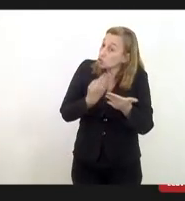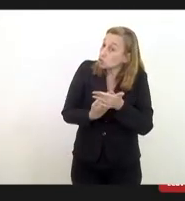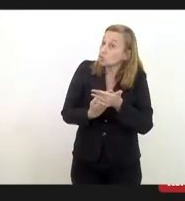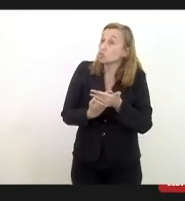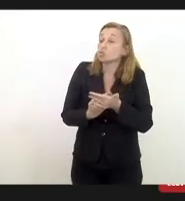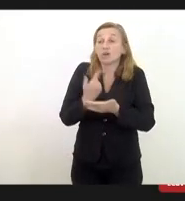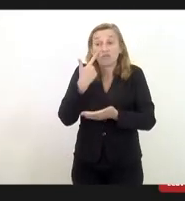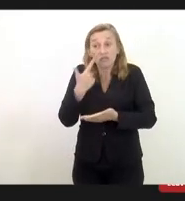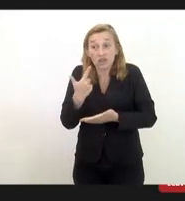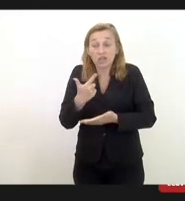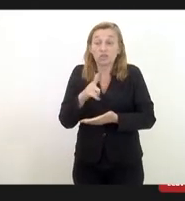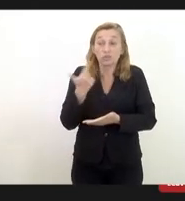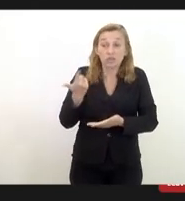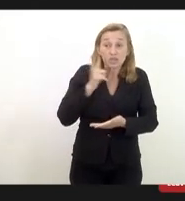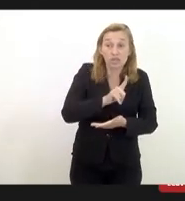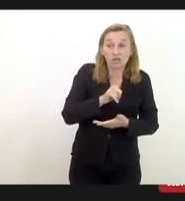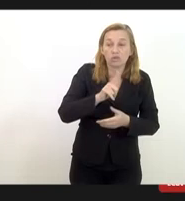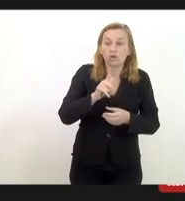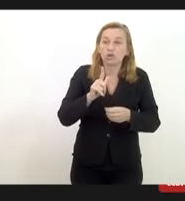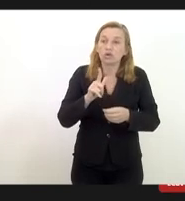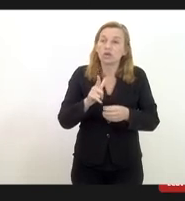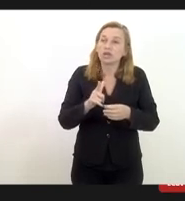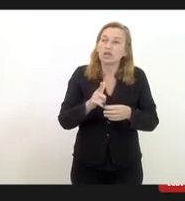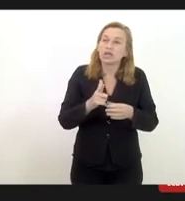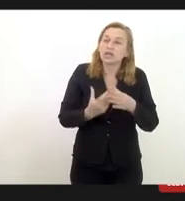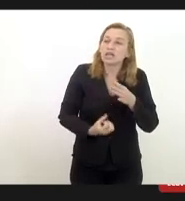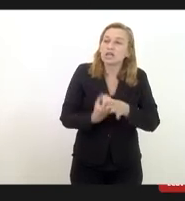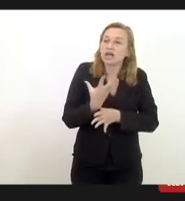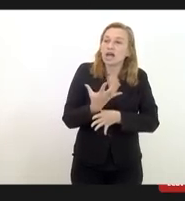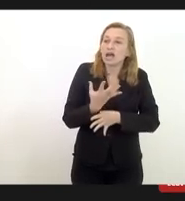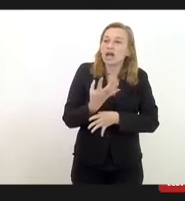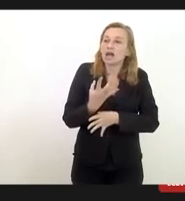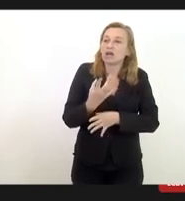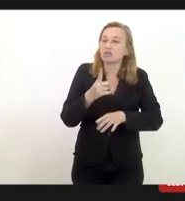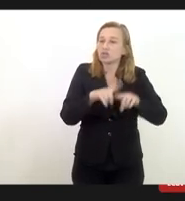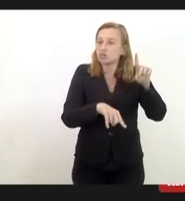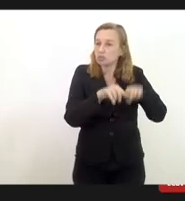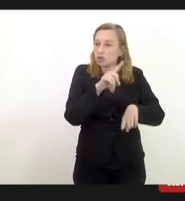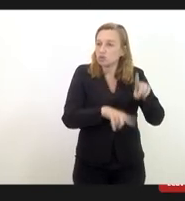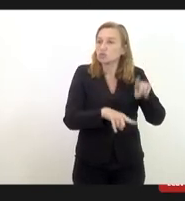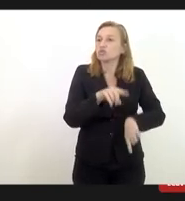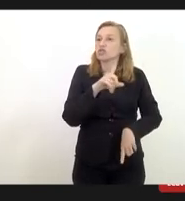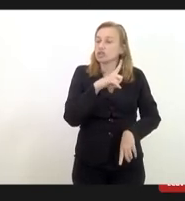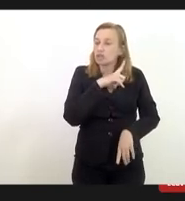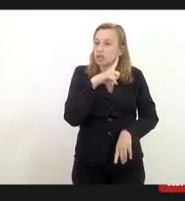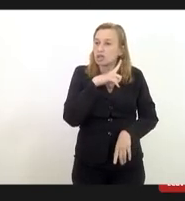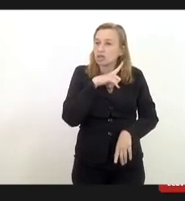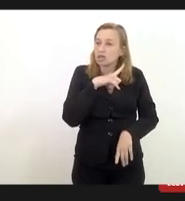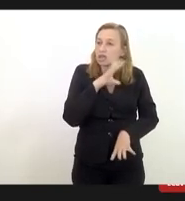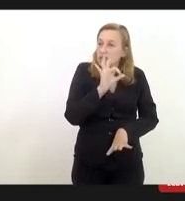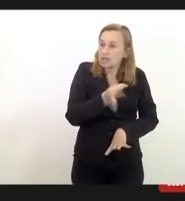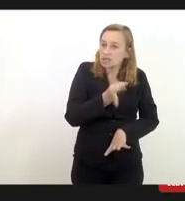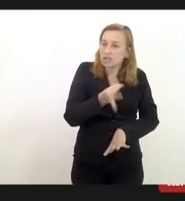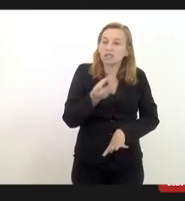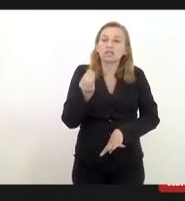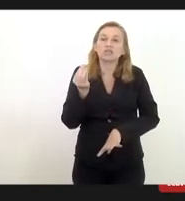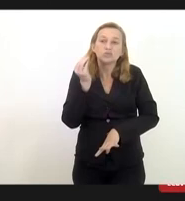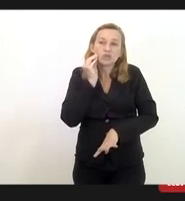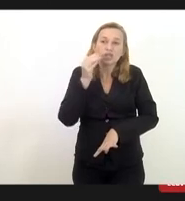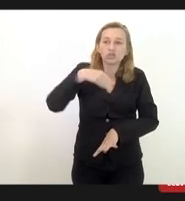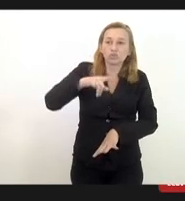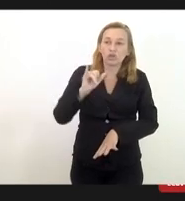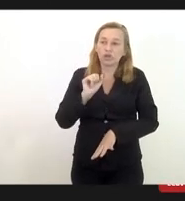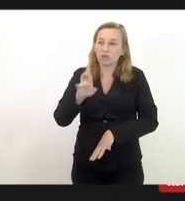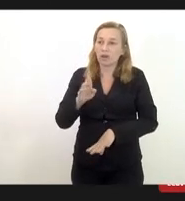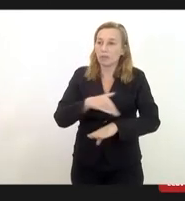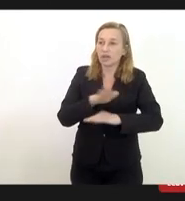para ver se a gente consegue construir, com esses equipamentos que a gente tem, garantir o teste molecular para